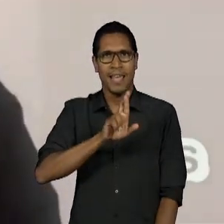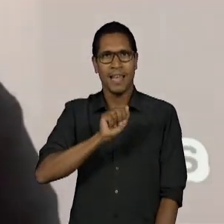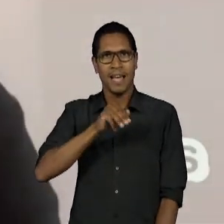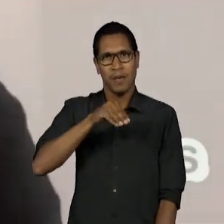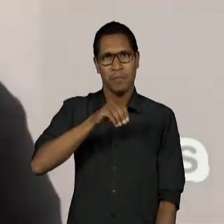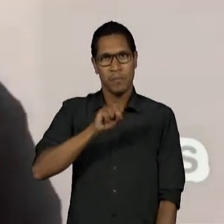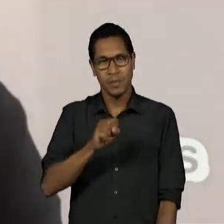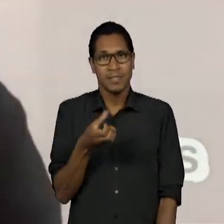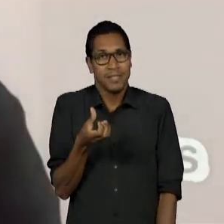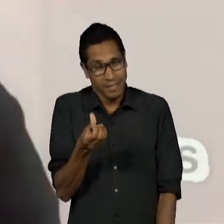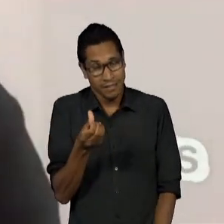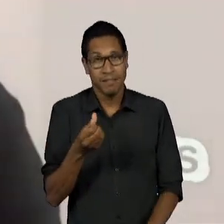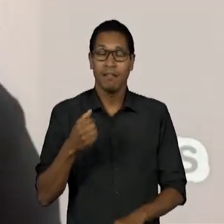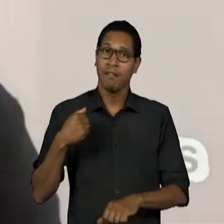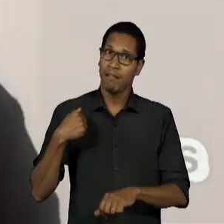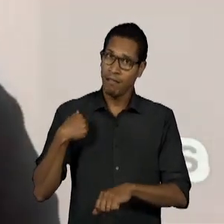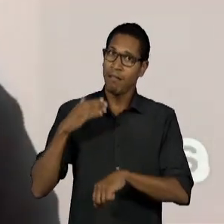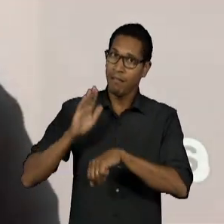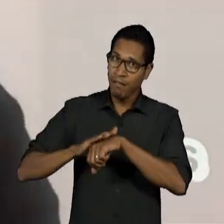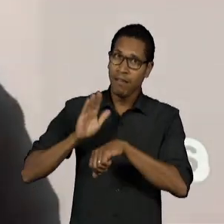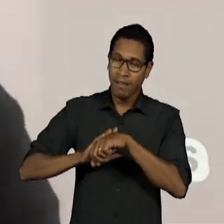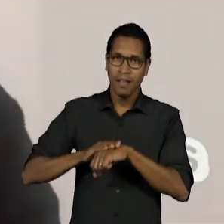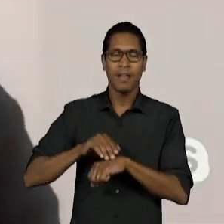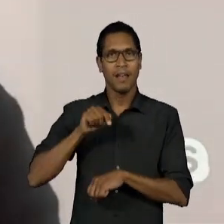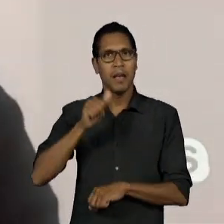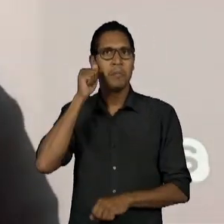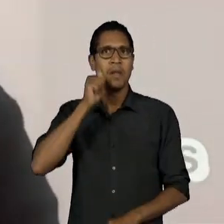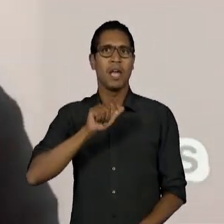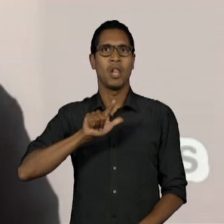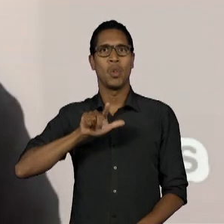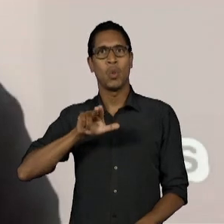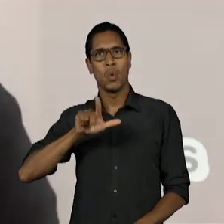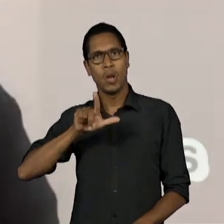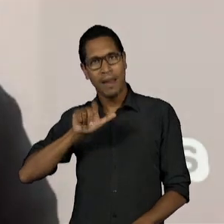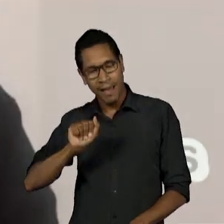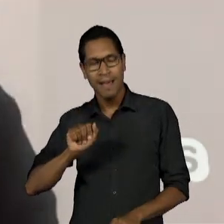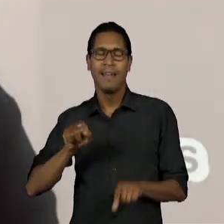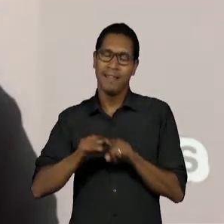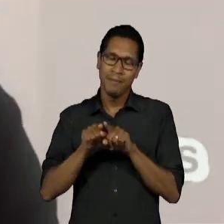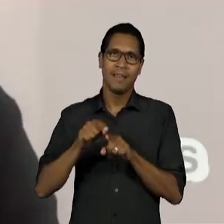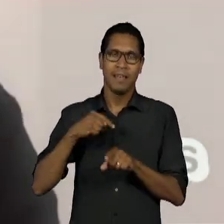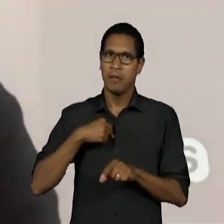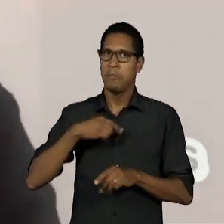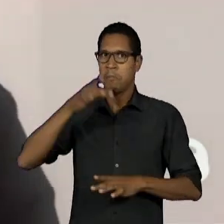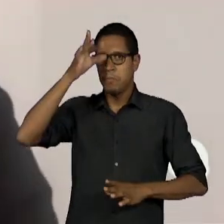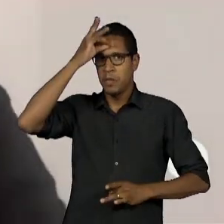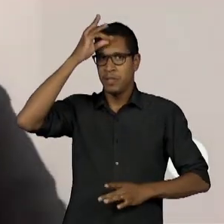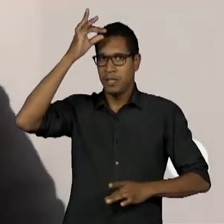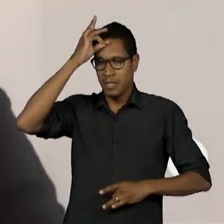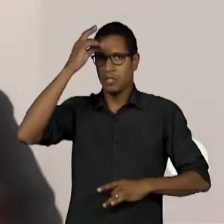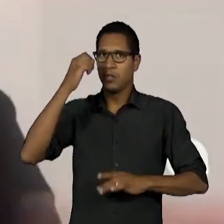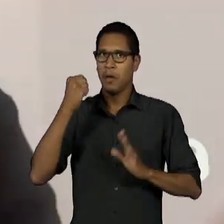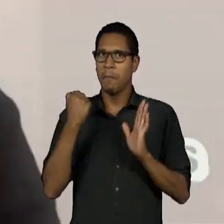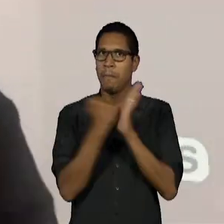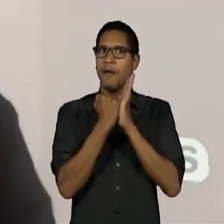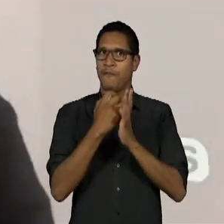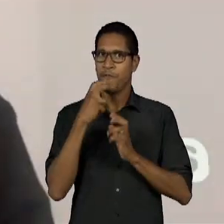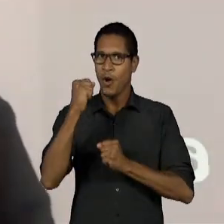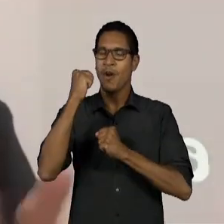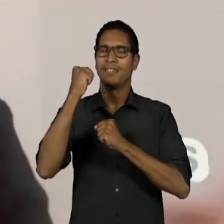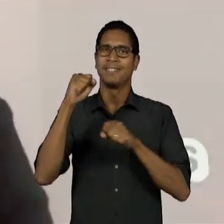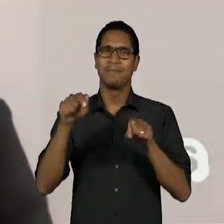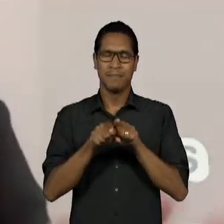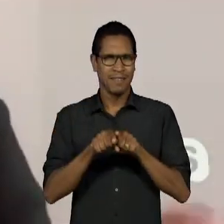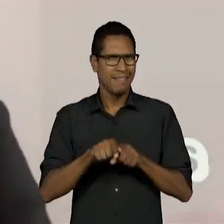Dupré, que eu fiz a Dona Lula. Essa foi um personagem que me marcou muito. Eu ganhei também todos